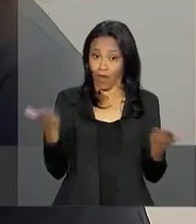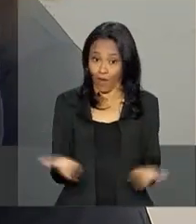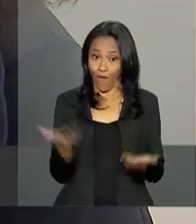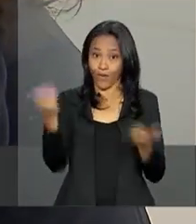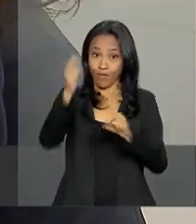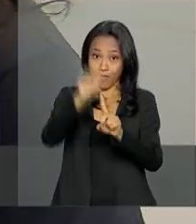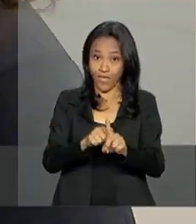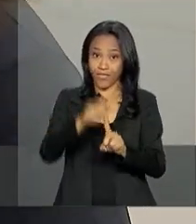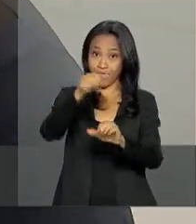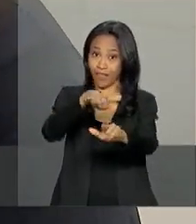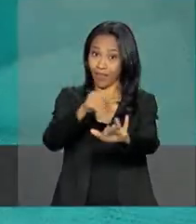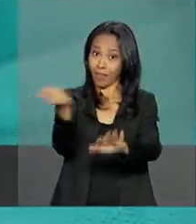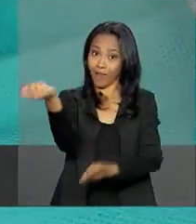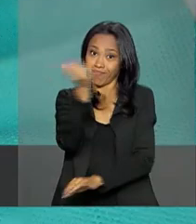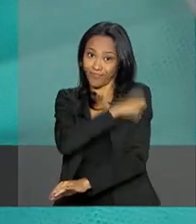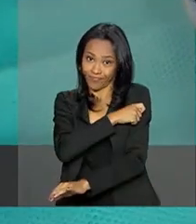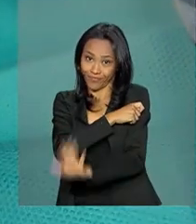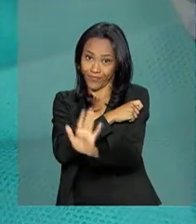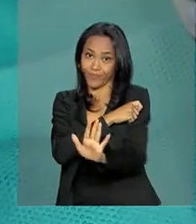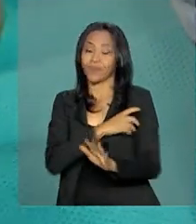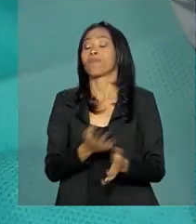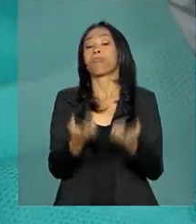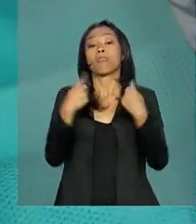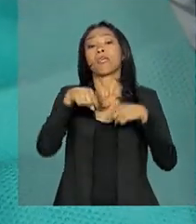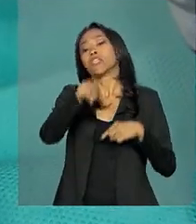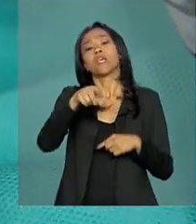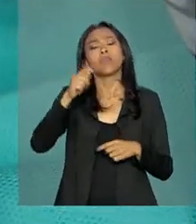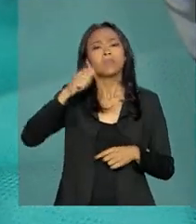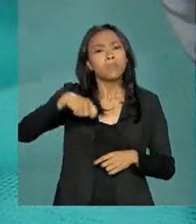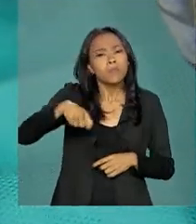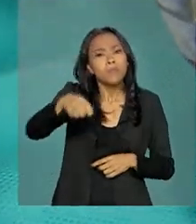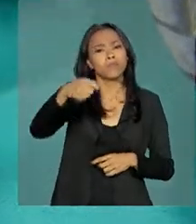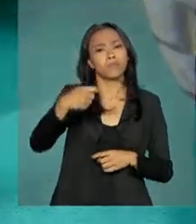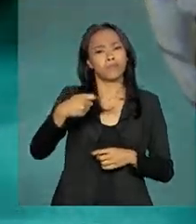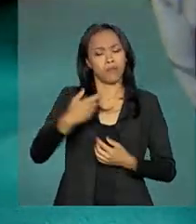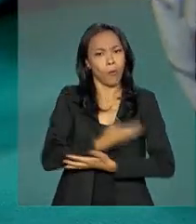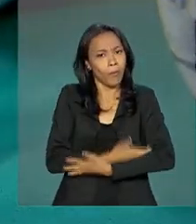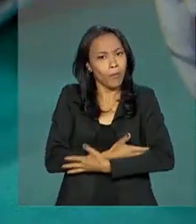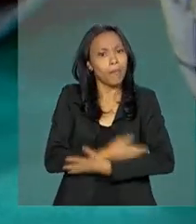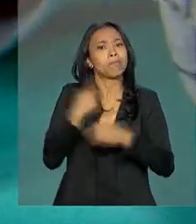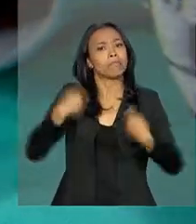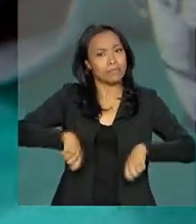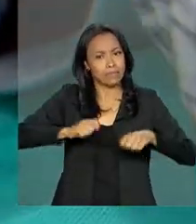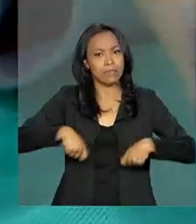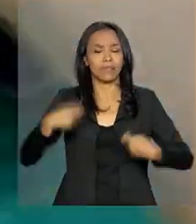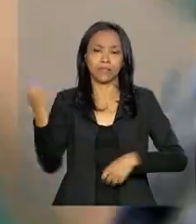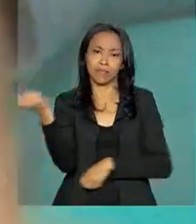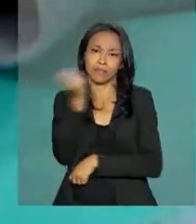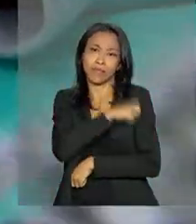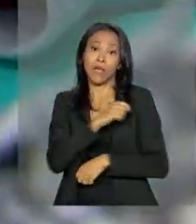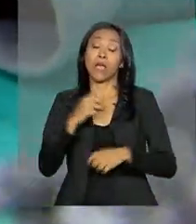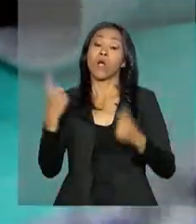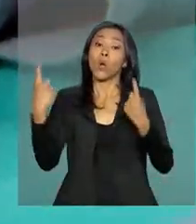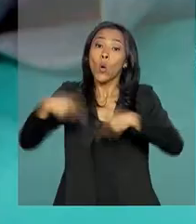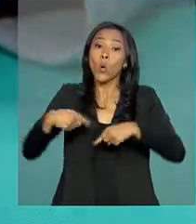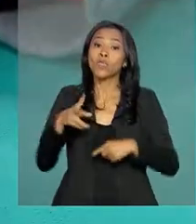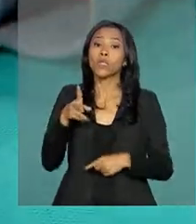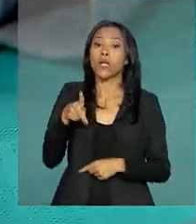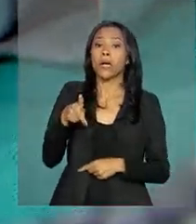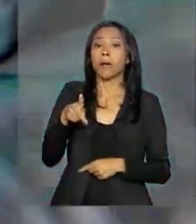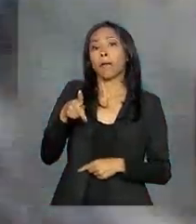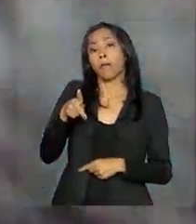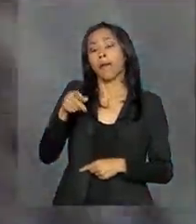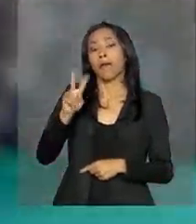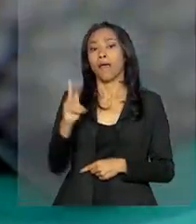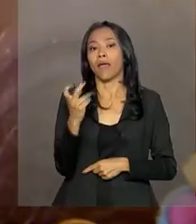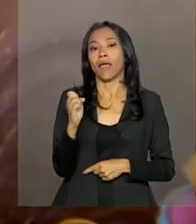tomar a próxima polivalente. Já nos primeiros dias de vida, o bebê deve receber a vacina contra hepatite C e tuberculose,